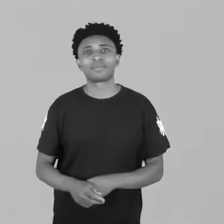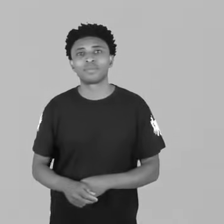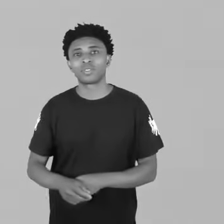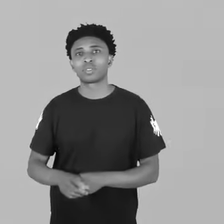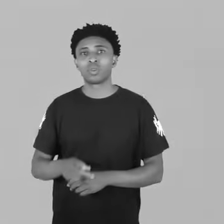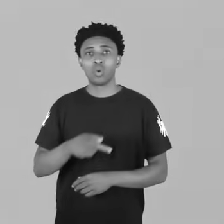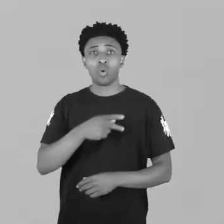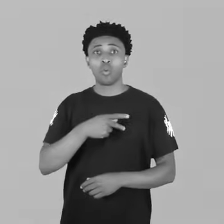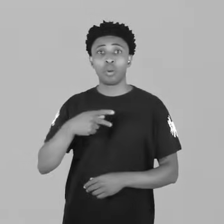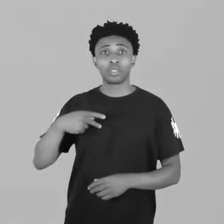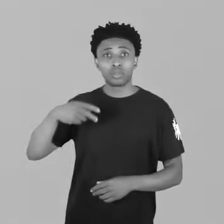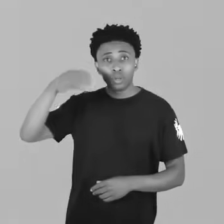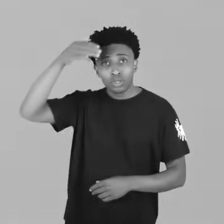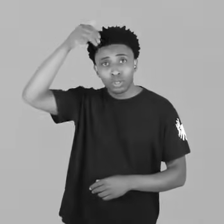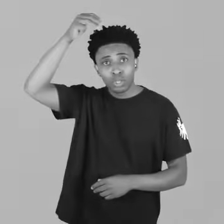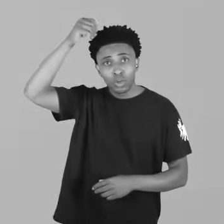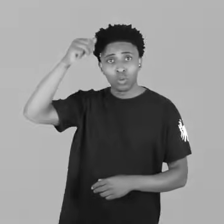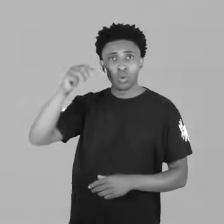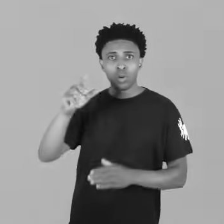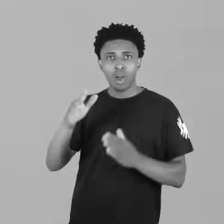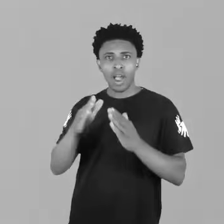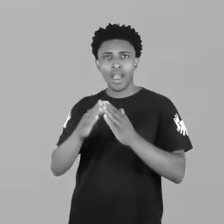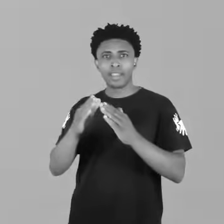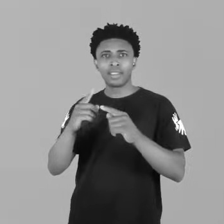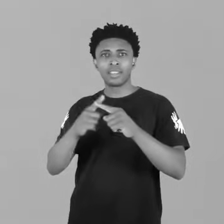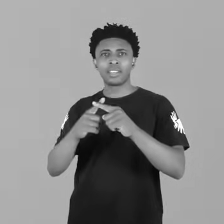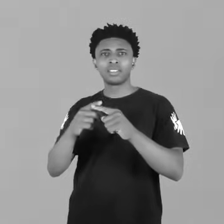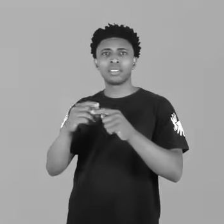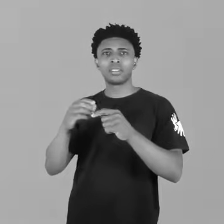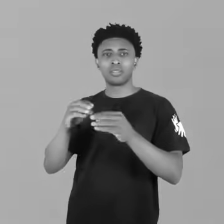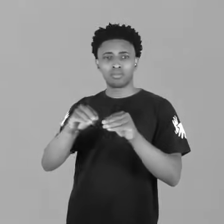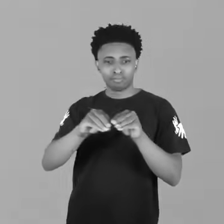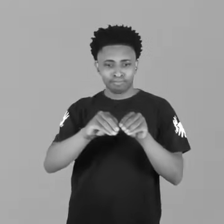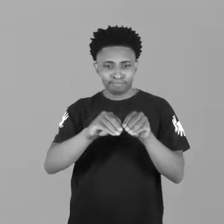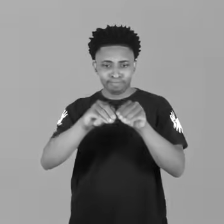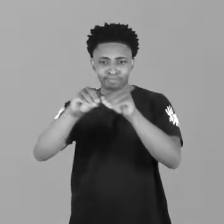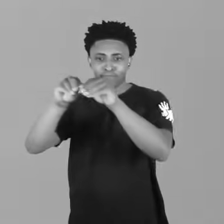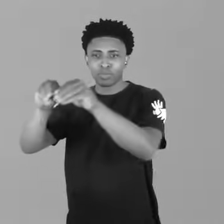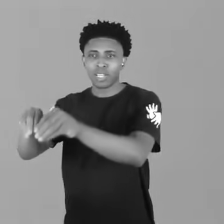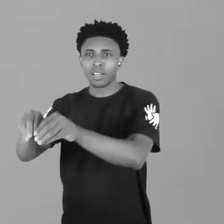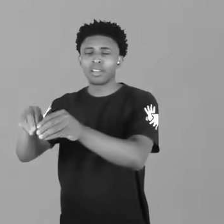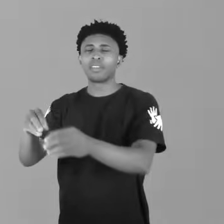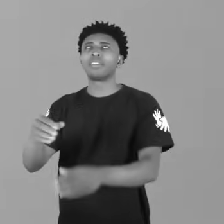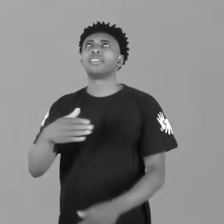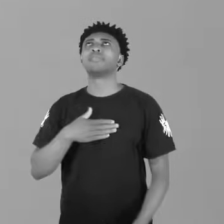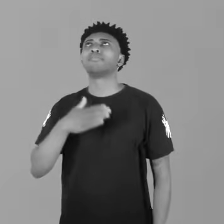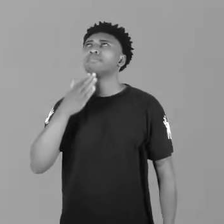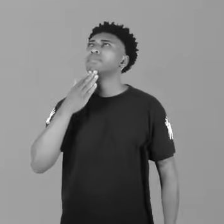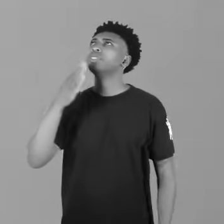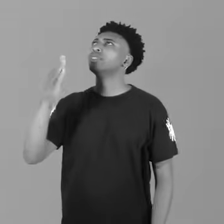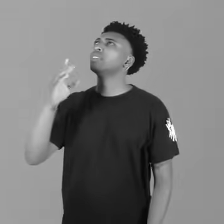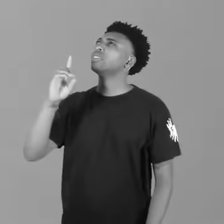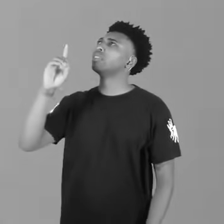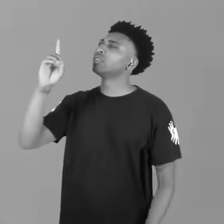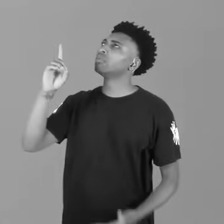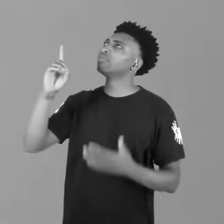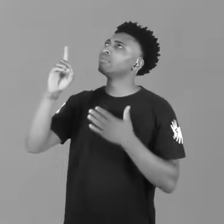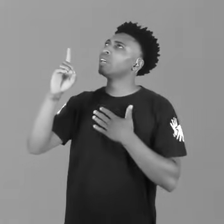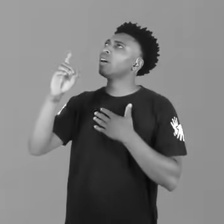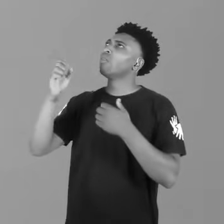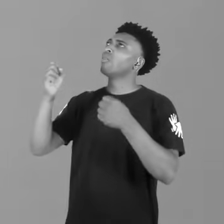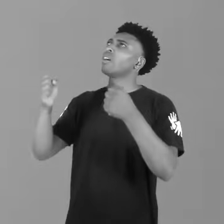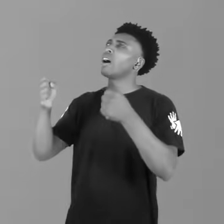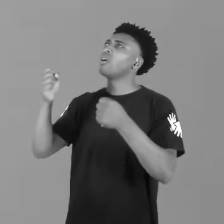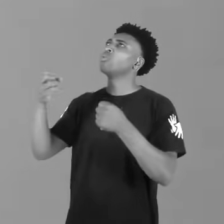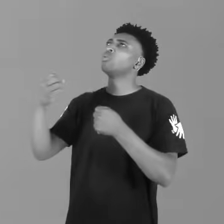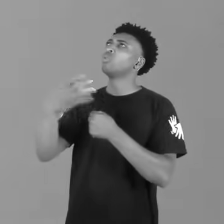pastor anunciou que a igreja iria mudar para um pouco mais distante, pedi para Deus me conceder um carro para ter mais